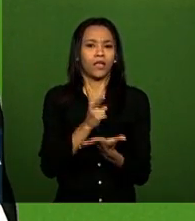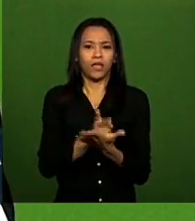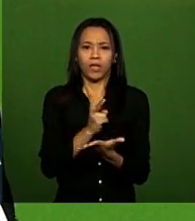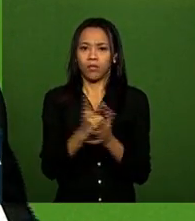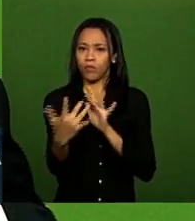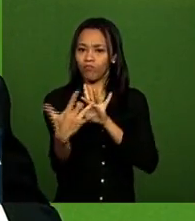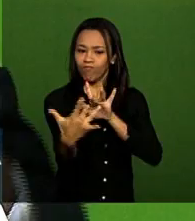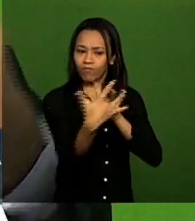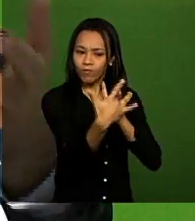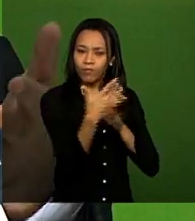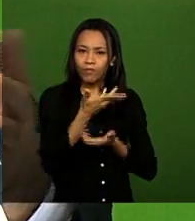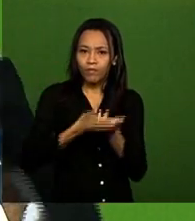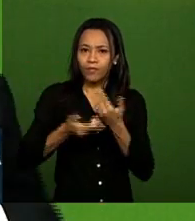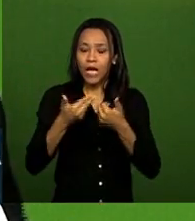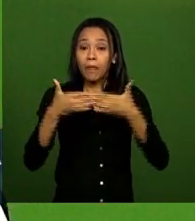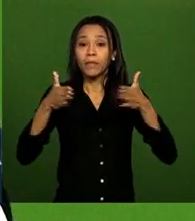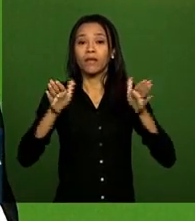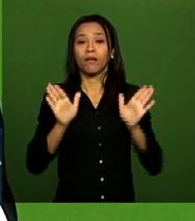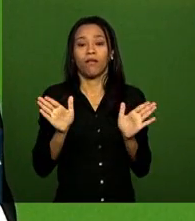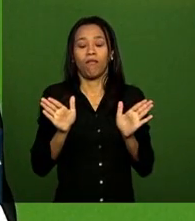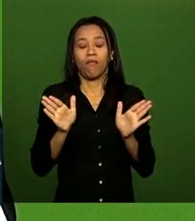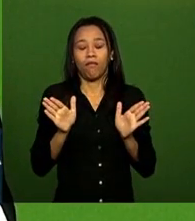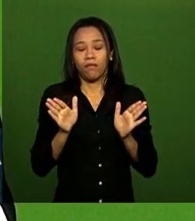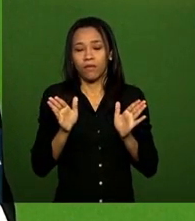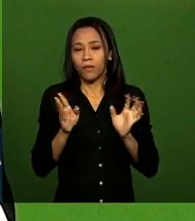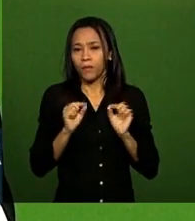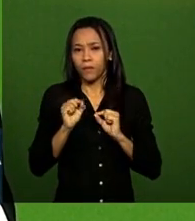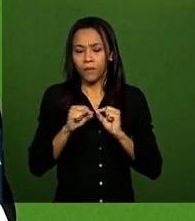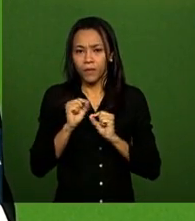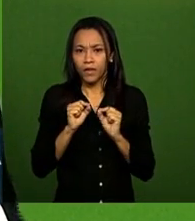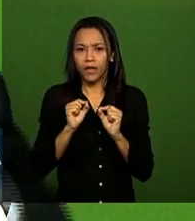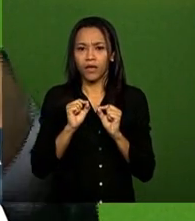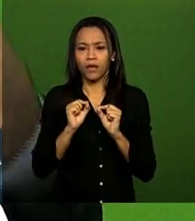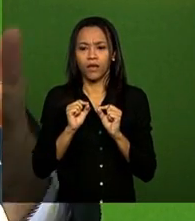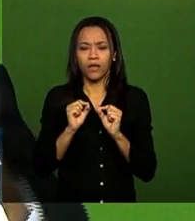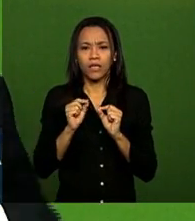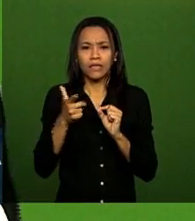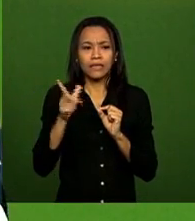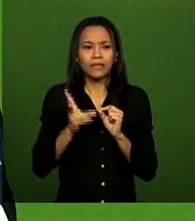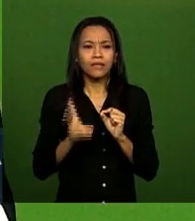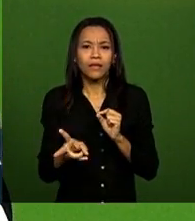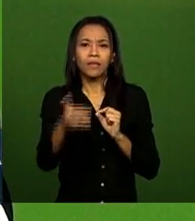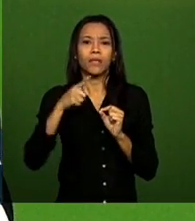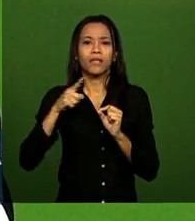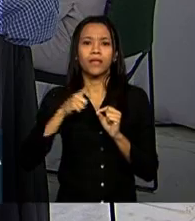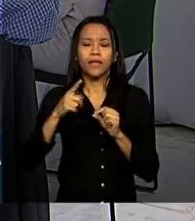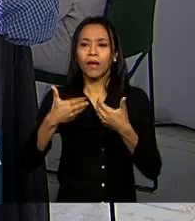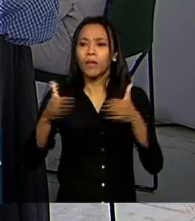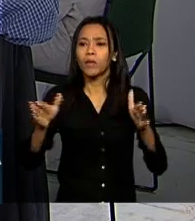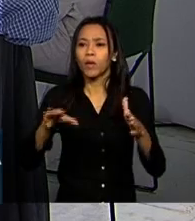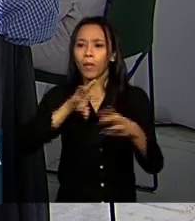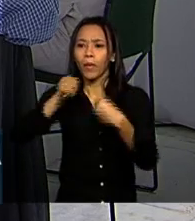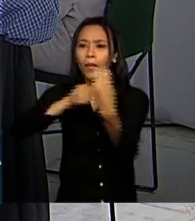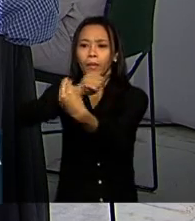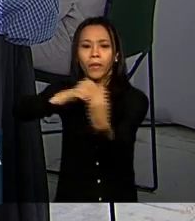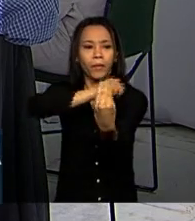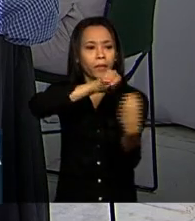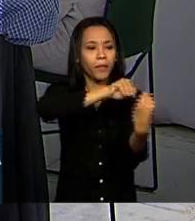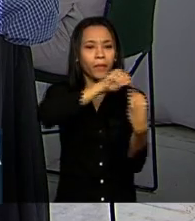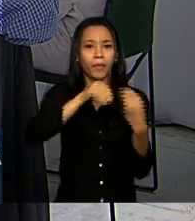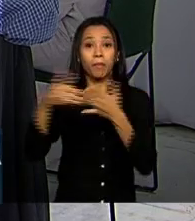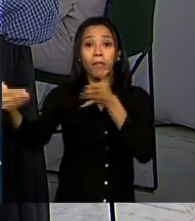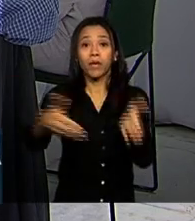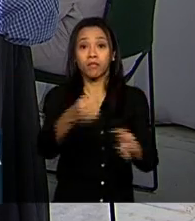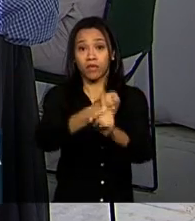nosso nesse momento de ampliarmos eh os espaços e construirmos espaços de participação social no âmbito